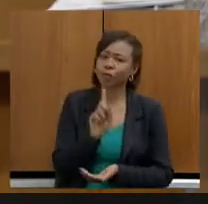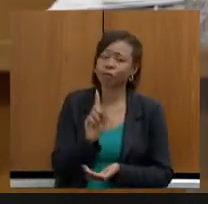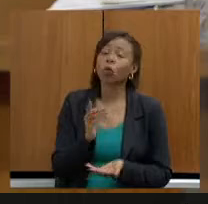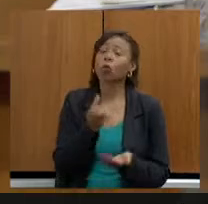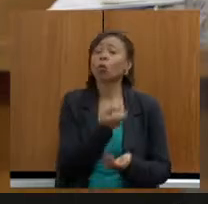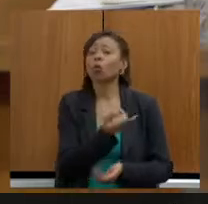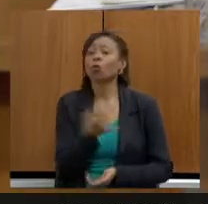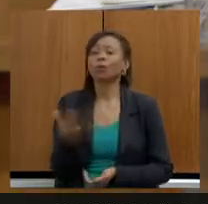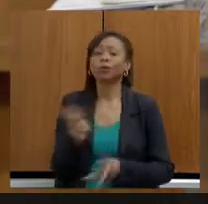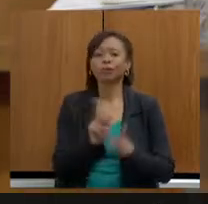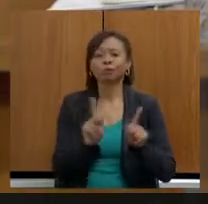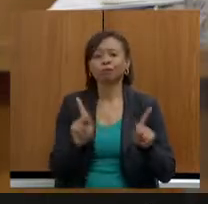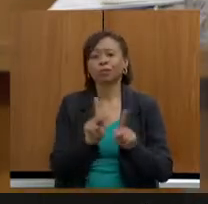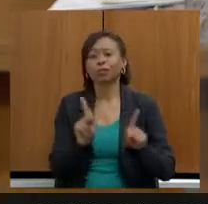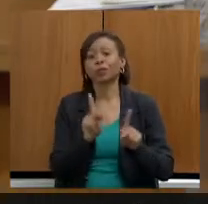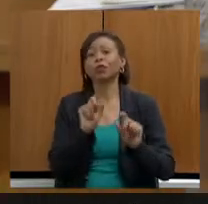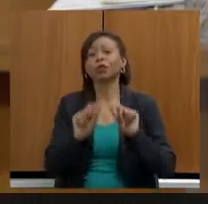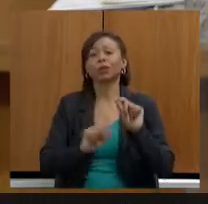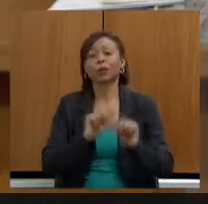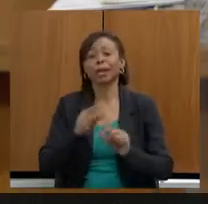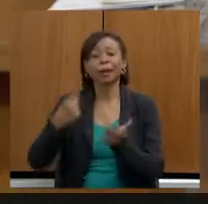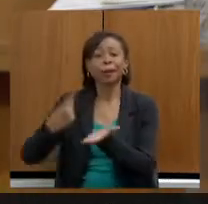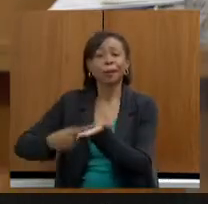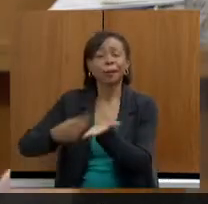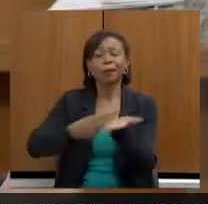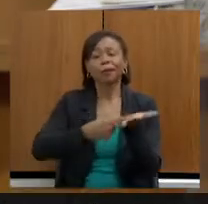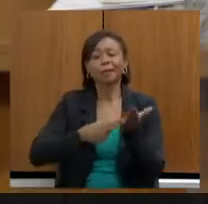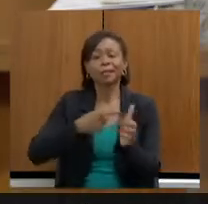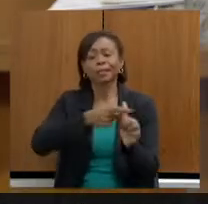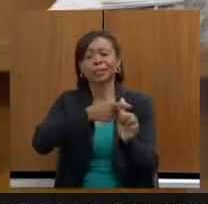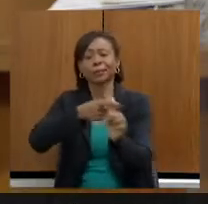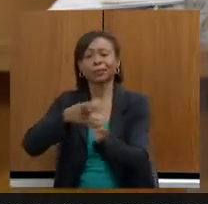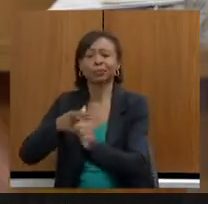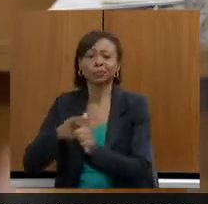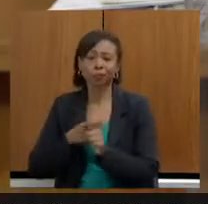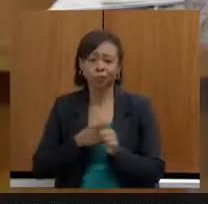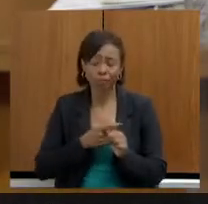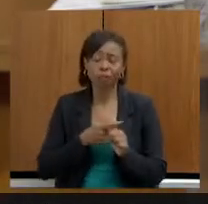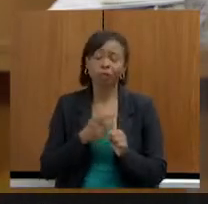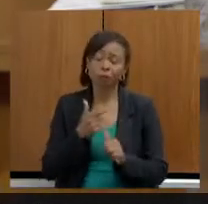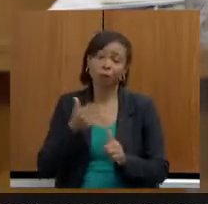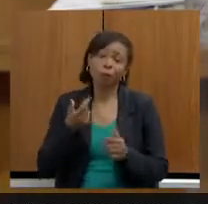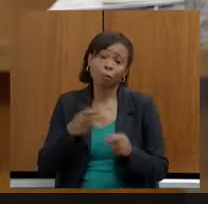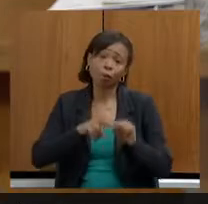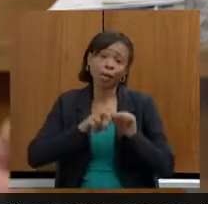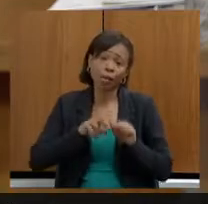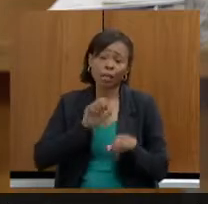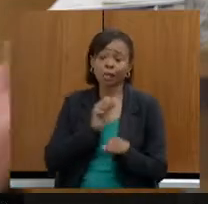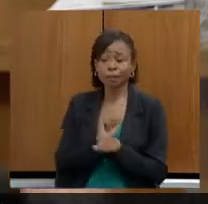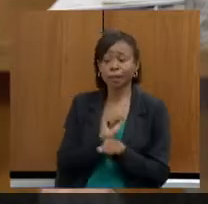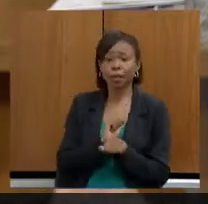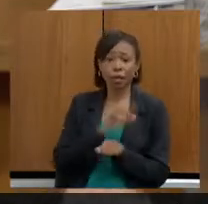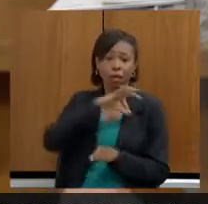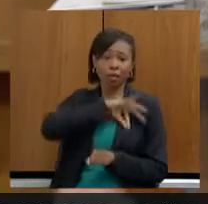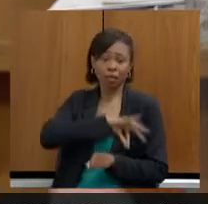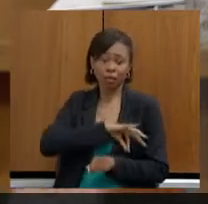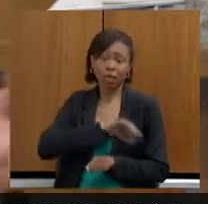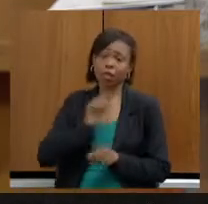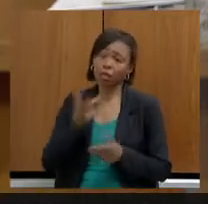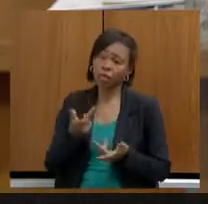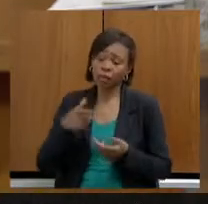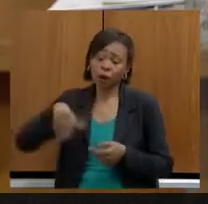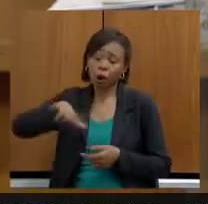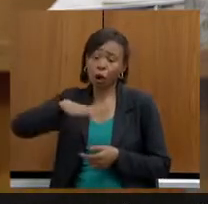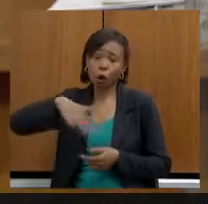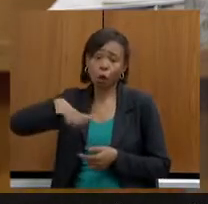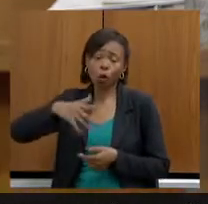professores passaram aumentar os seus compromissos né financeiros Contando com aquele salário que na própria administração